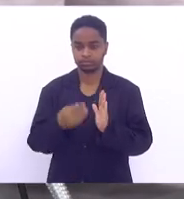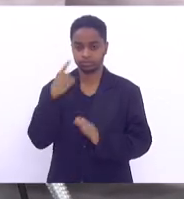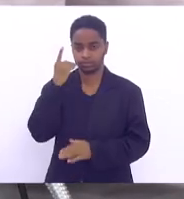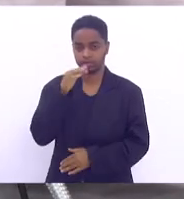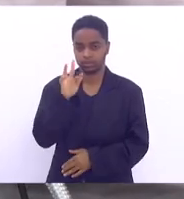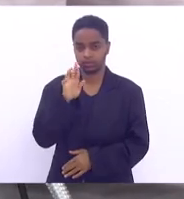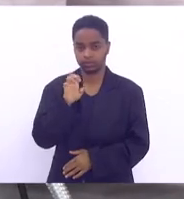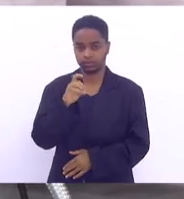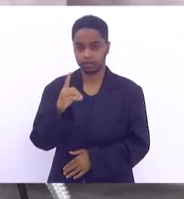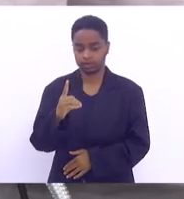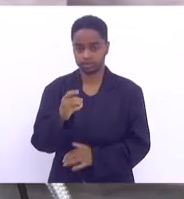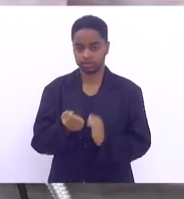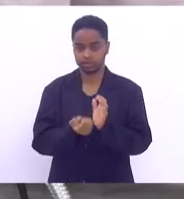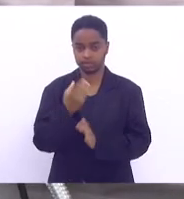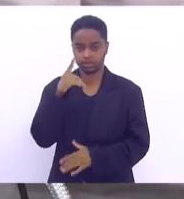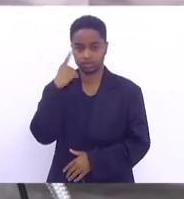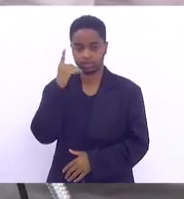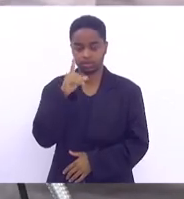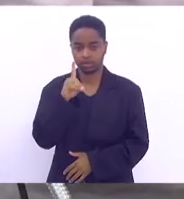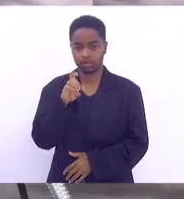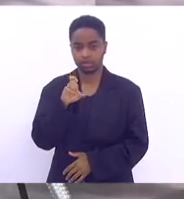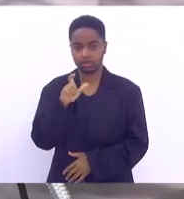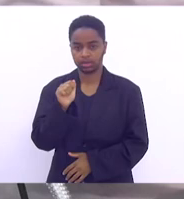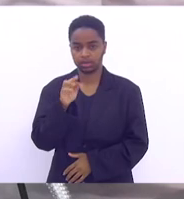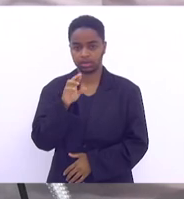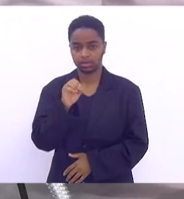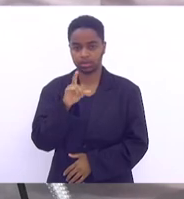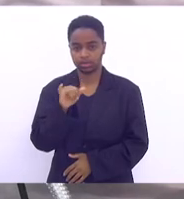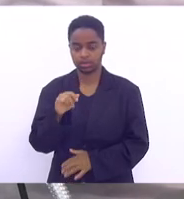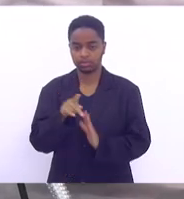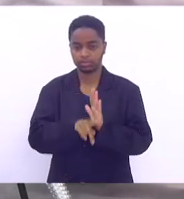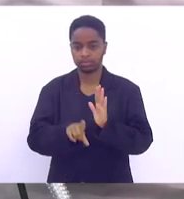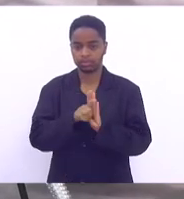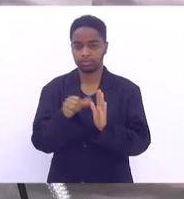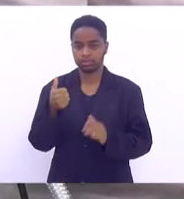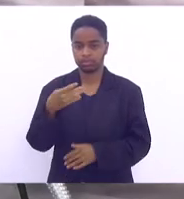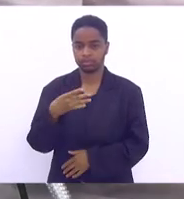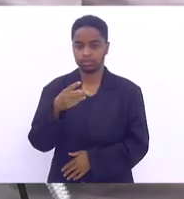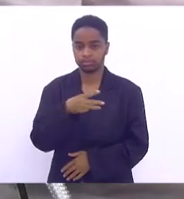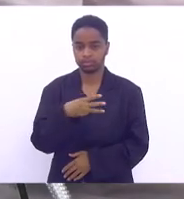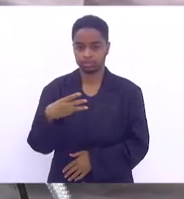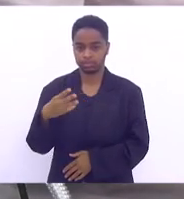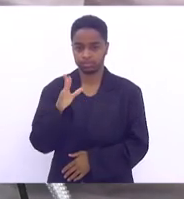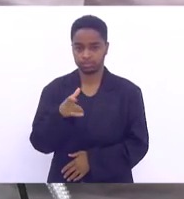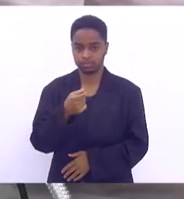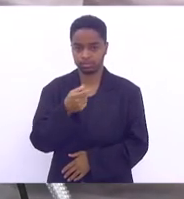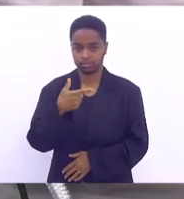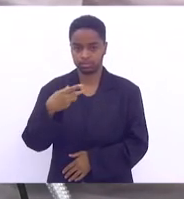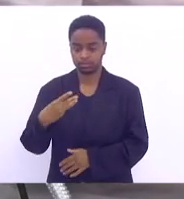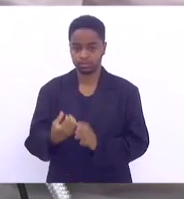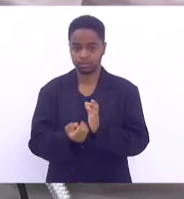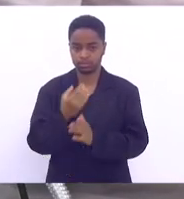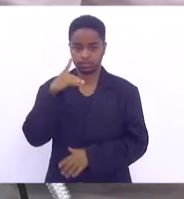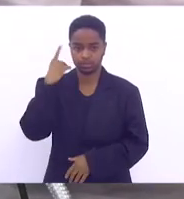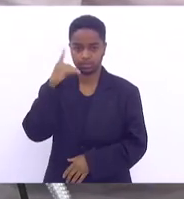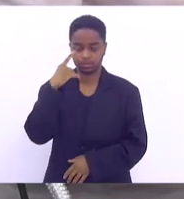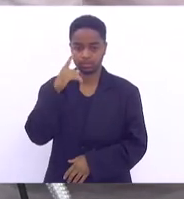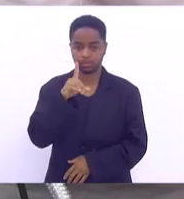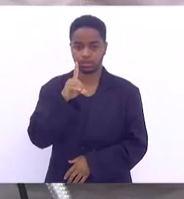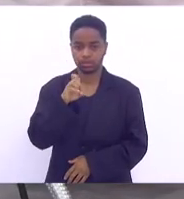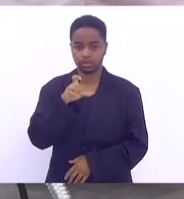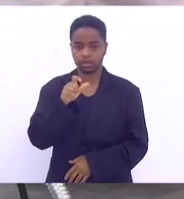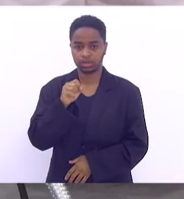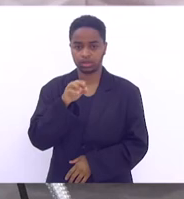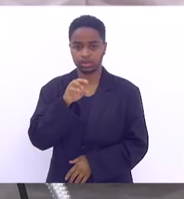Fred Pacheco, de autoria do deputado Guilherme De Laroli. PL 1433 de 23, de autoria do deputado Guilherme De Laroli,